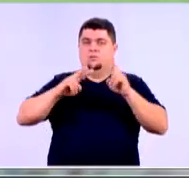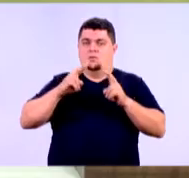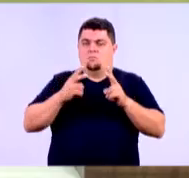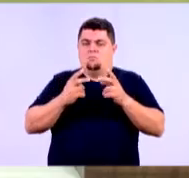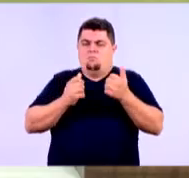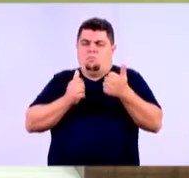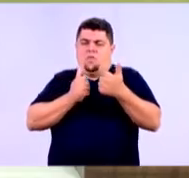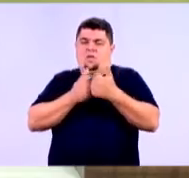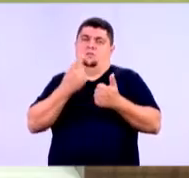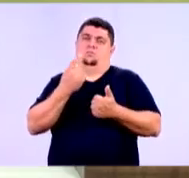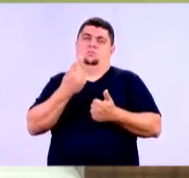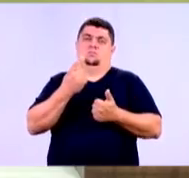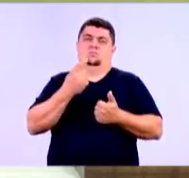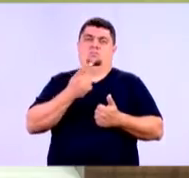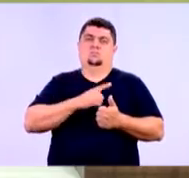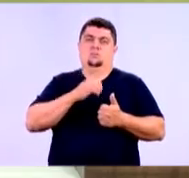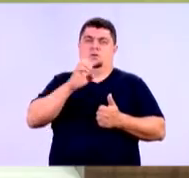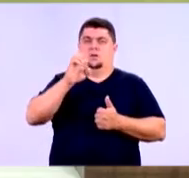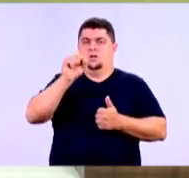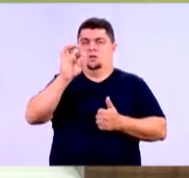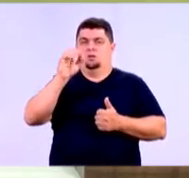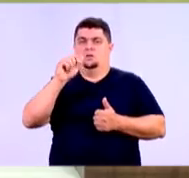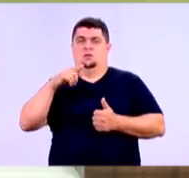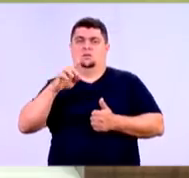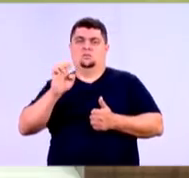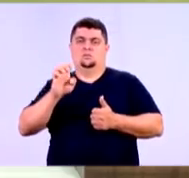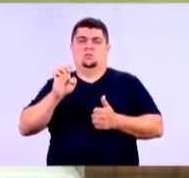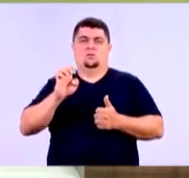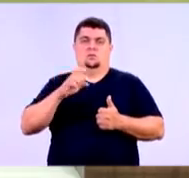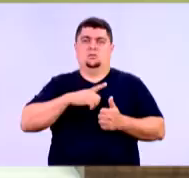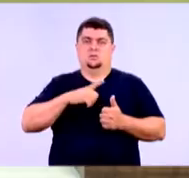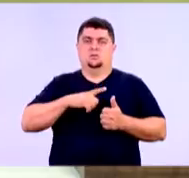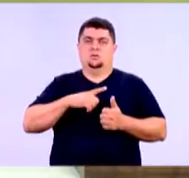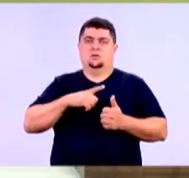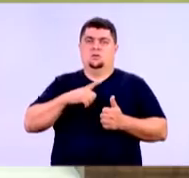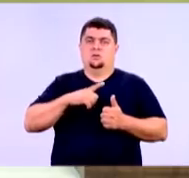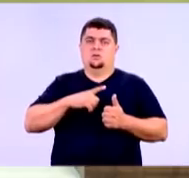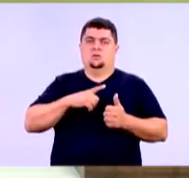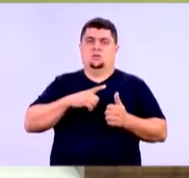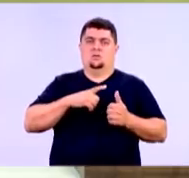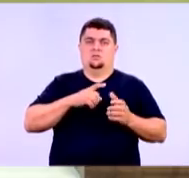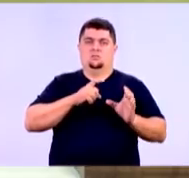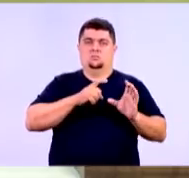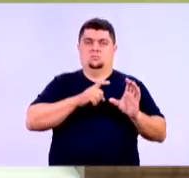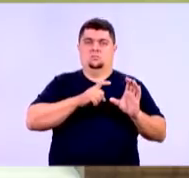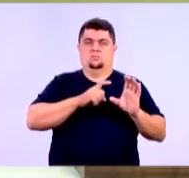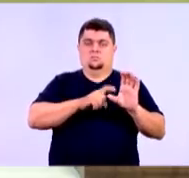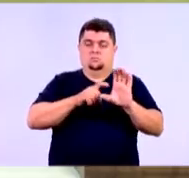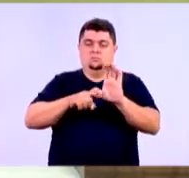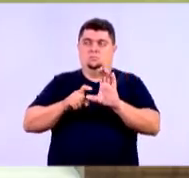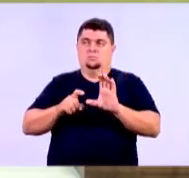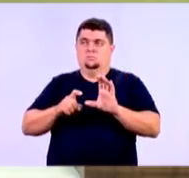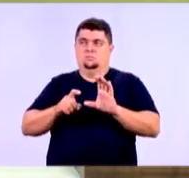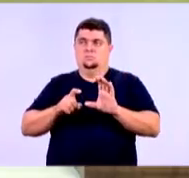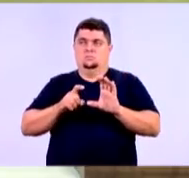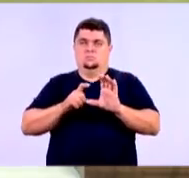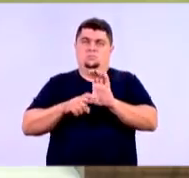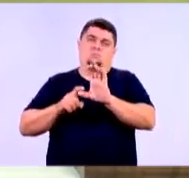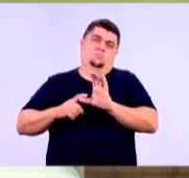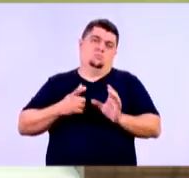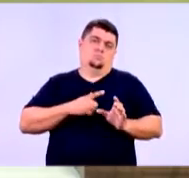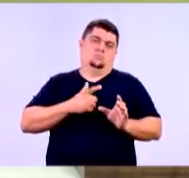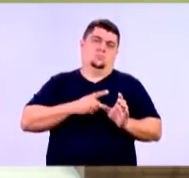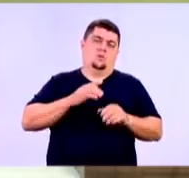então, sem os estoques, essa empresa ela possui mais dívidas do que capital, do que direitos